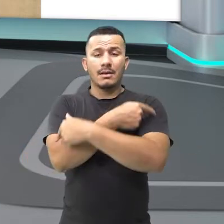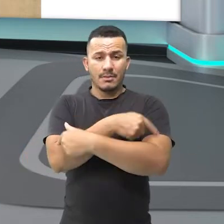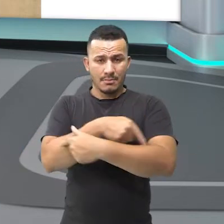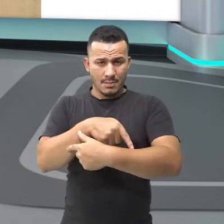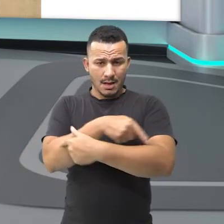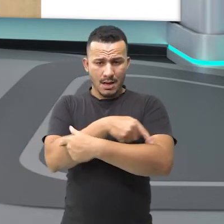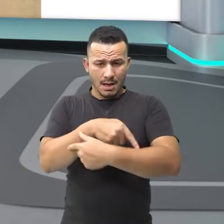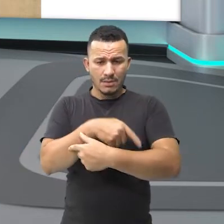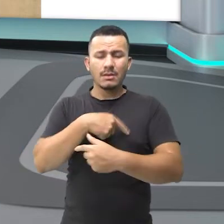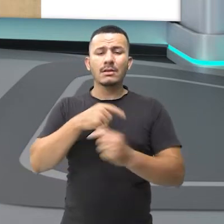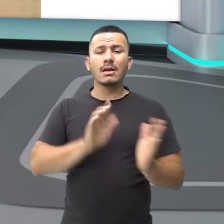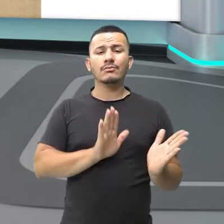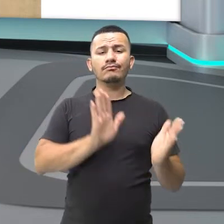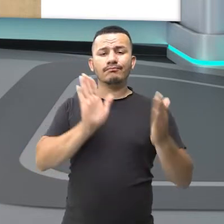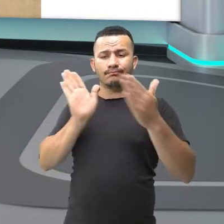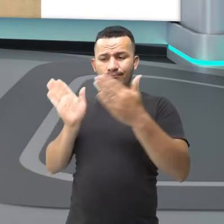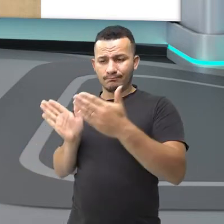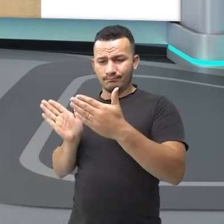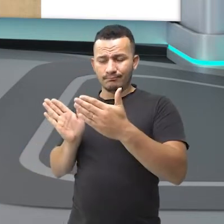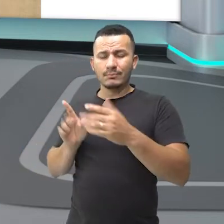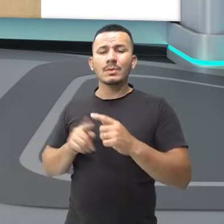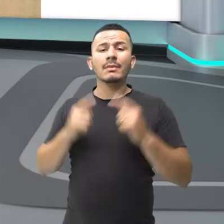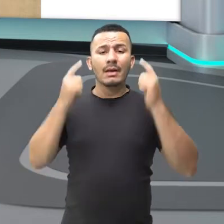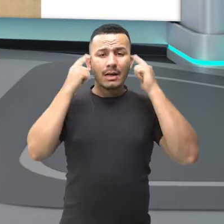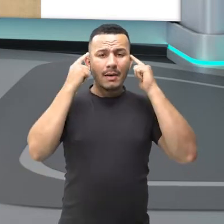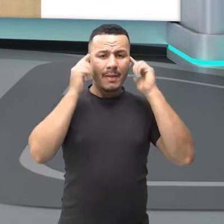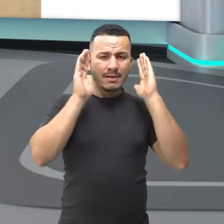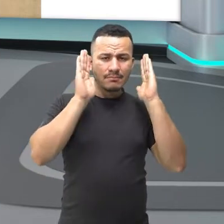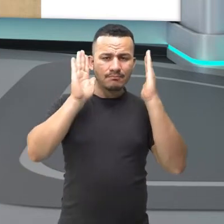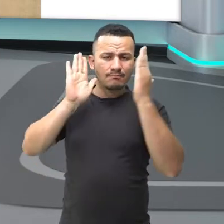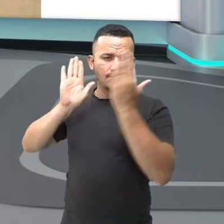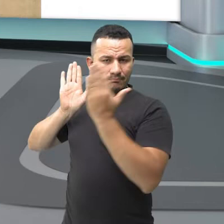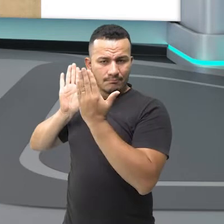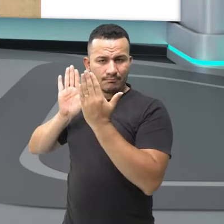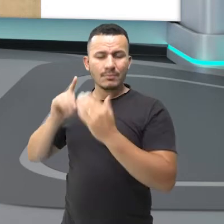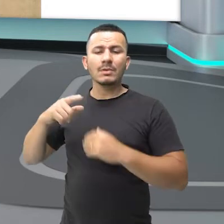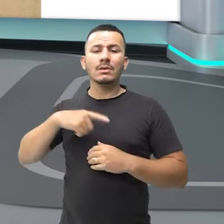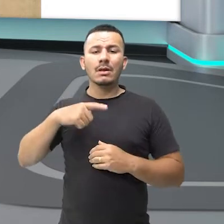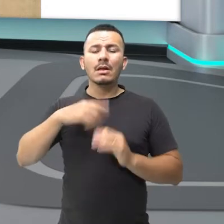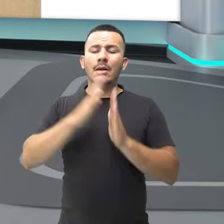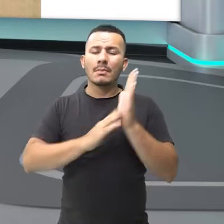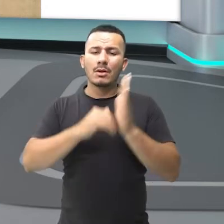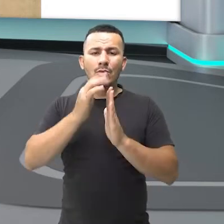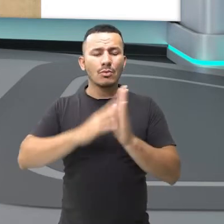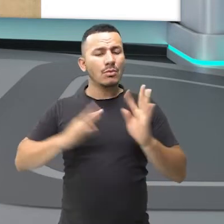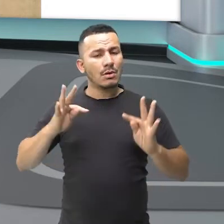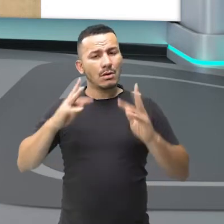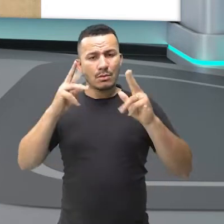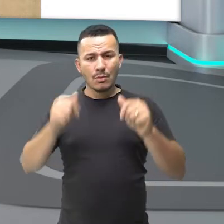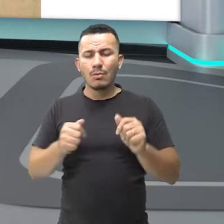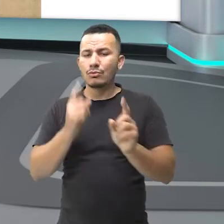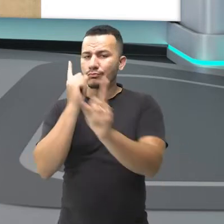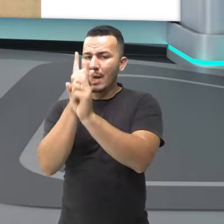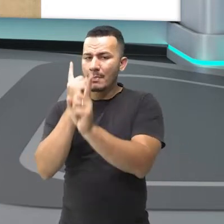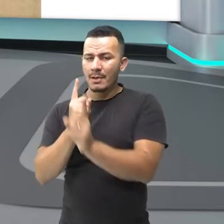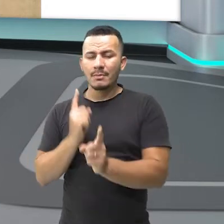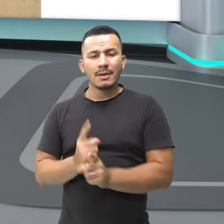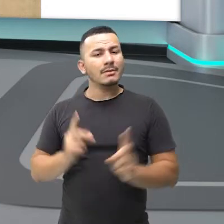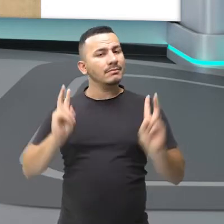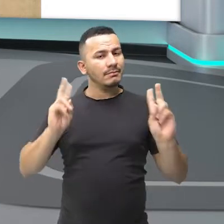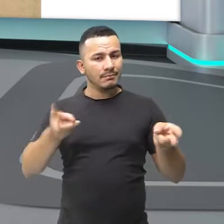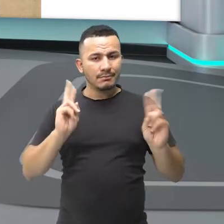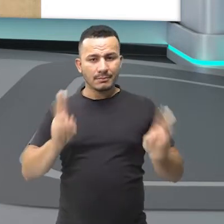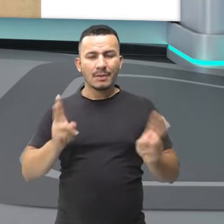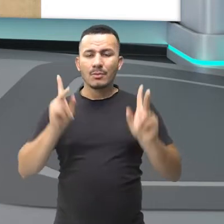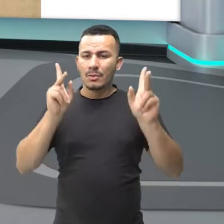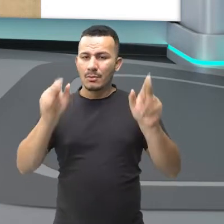sempre de perfil e também a cabeça. Então, todas as pinturas egípcias vocês vão encontrar dessa forma,